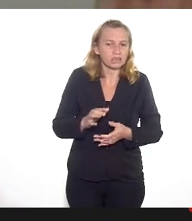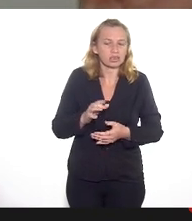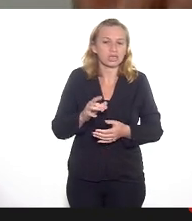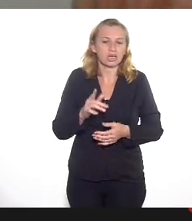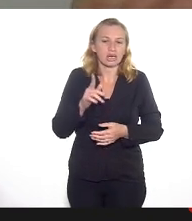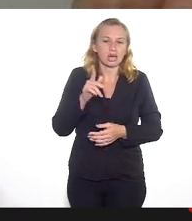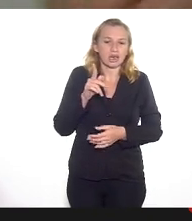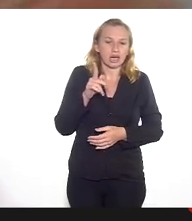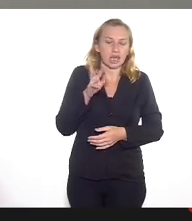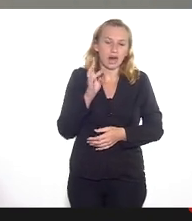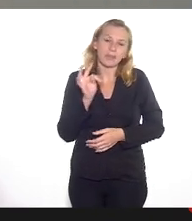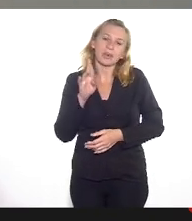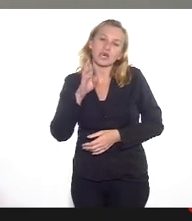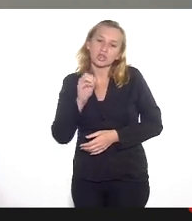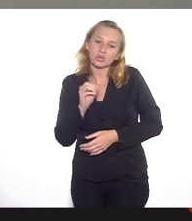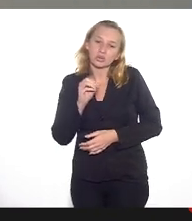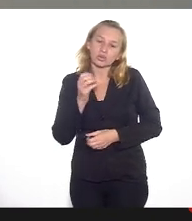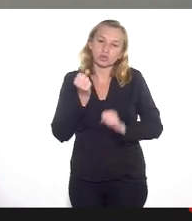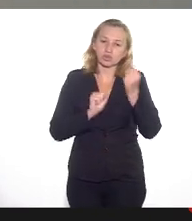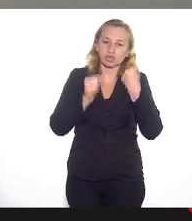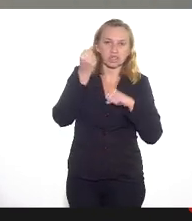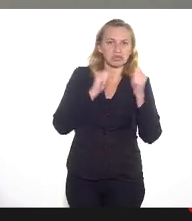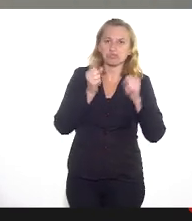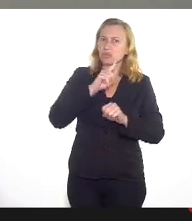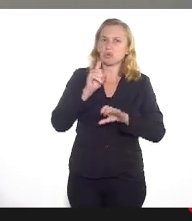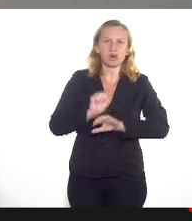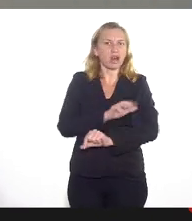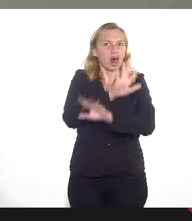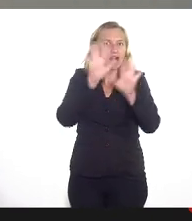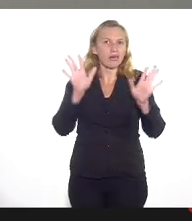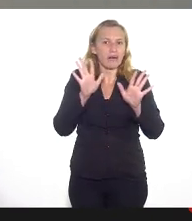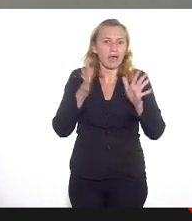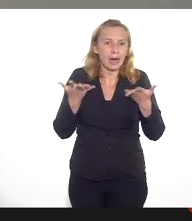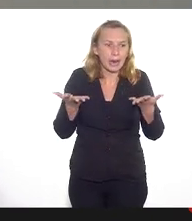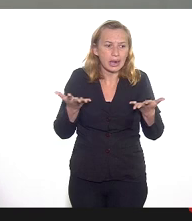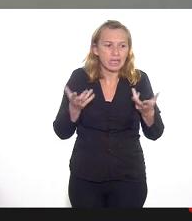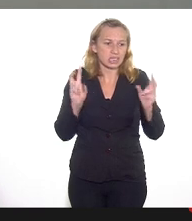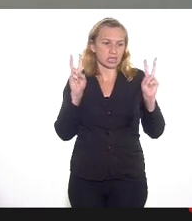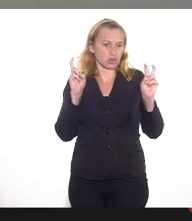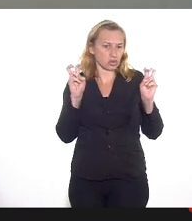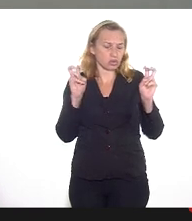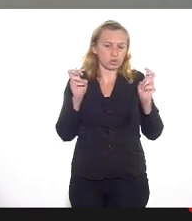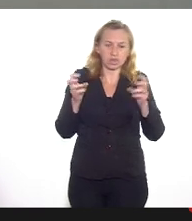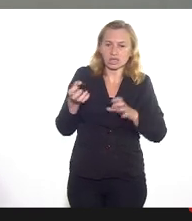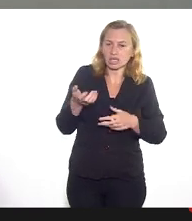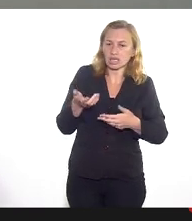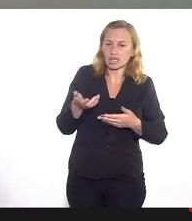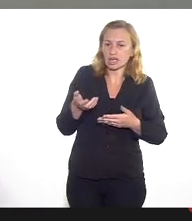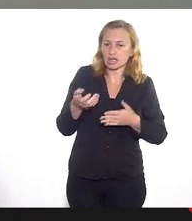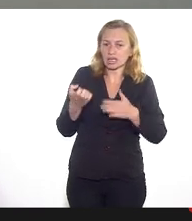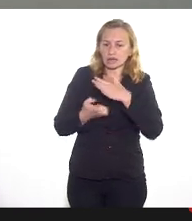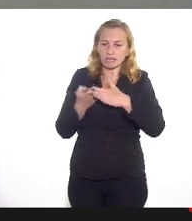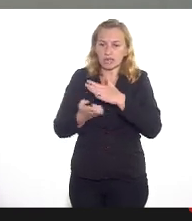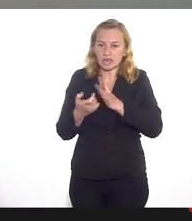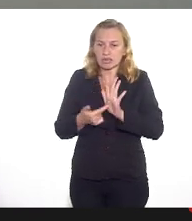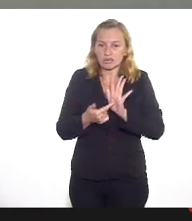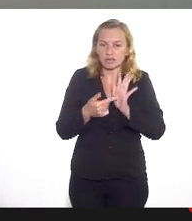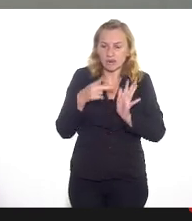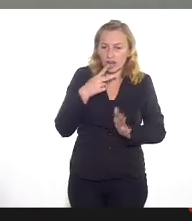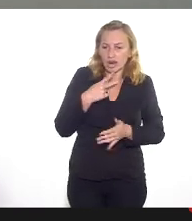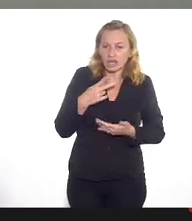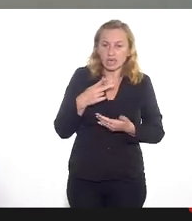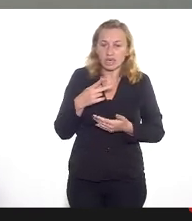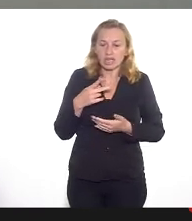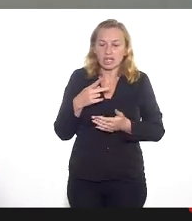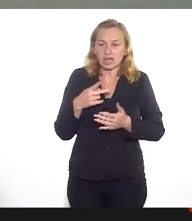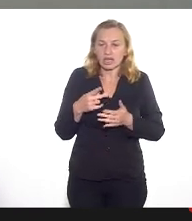industrialização, que foi falado aqui, porque não ficou claro para mim, não, essa situação que as empresas expuseram, porque a legislação foi